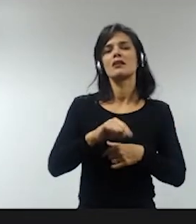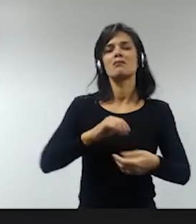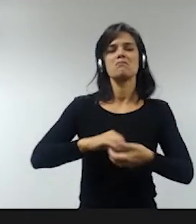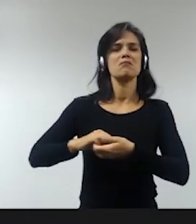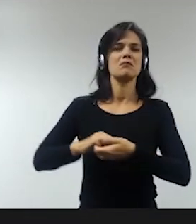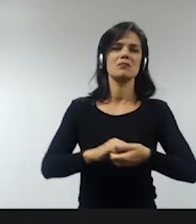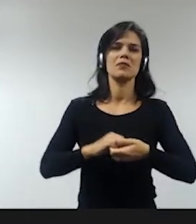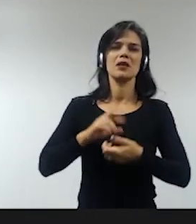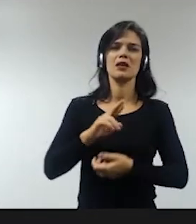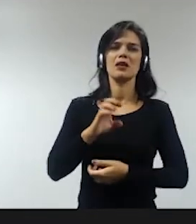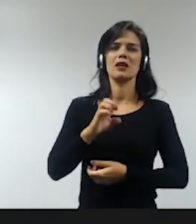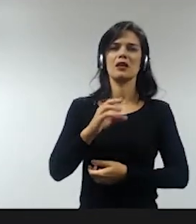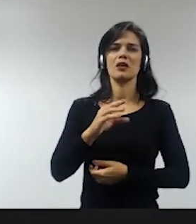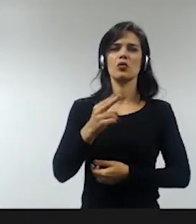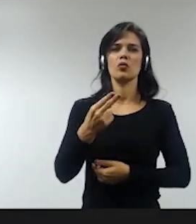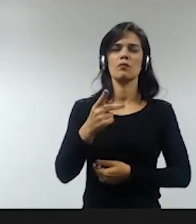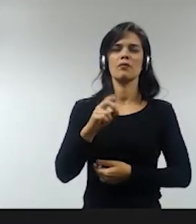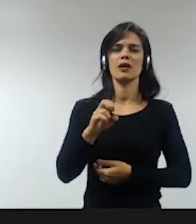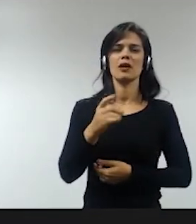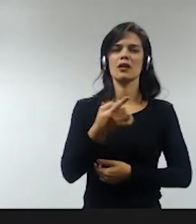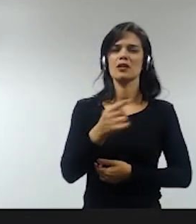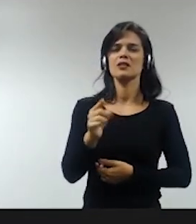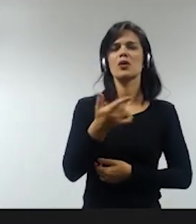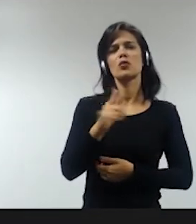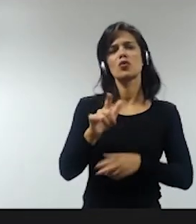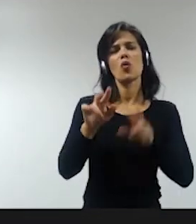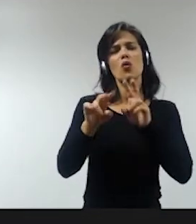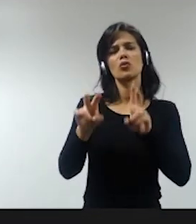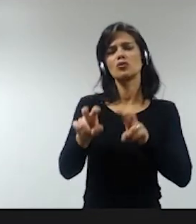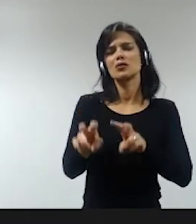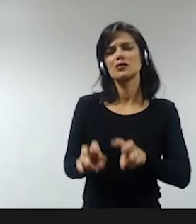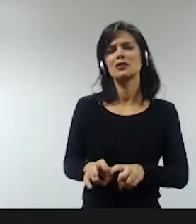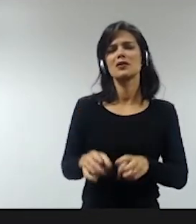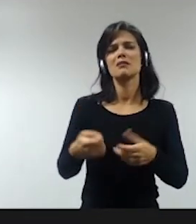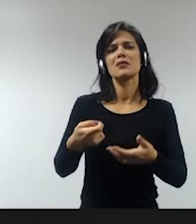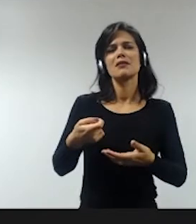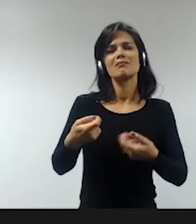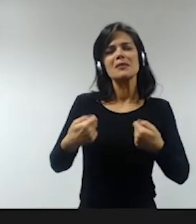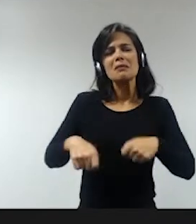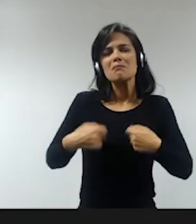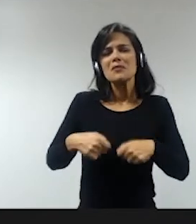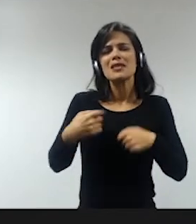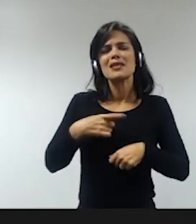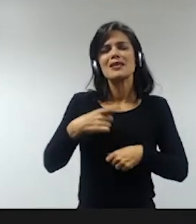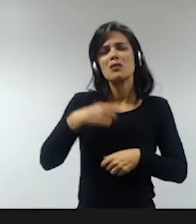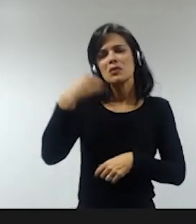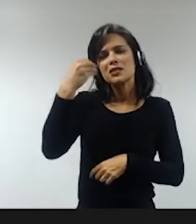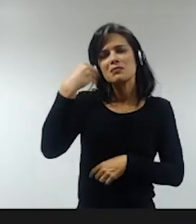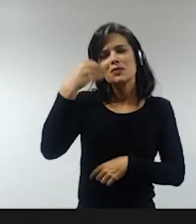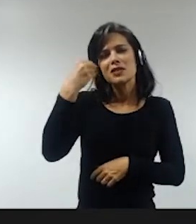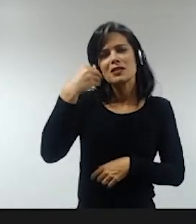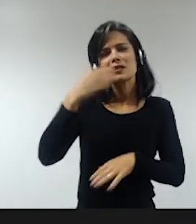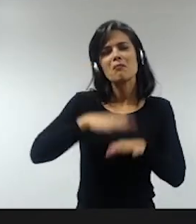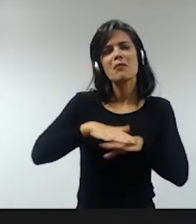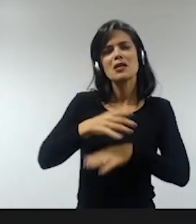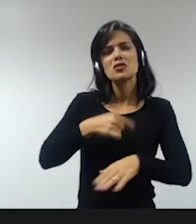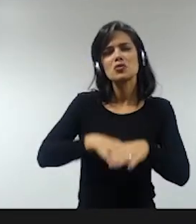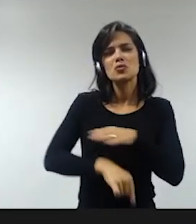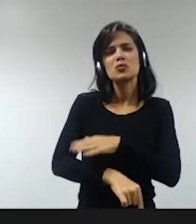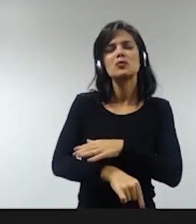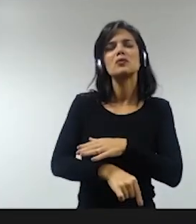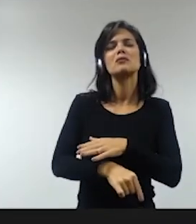judicial, em outras matérias societárias, que exige, né, uma experiência um pouco maior e